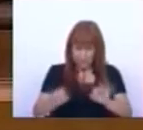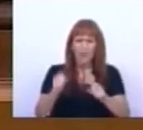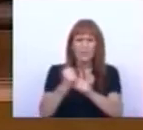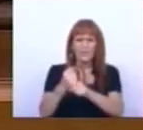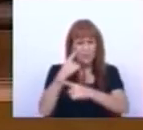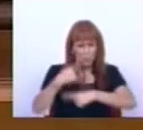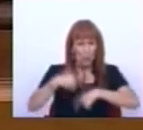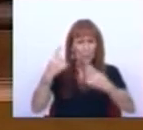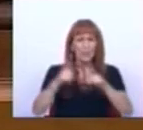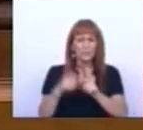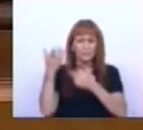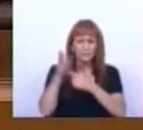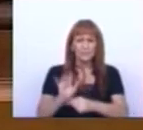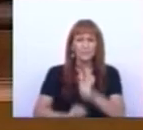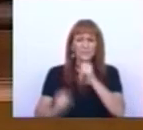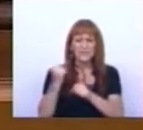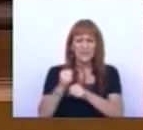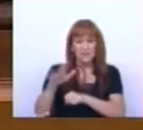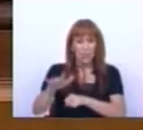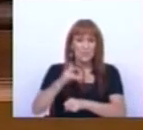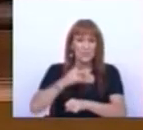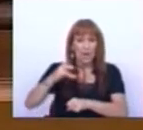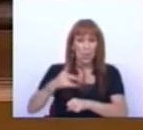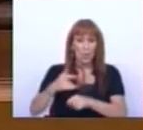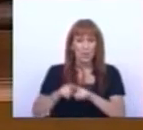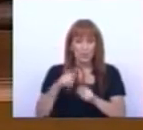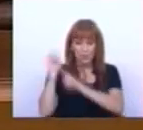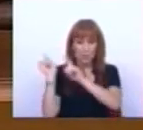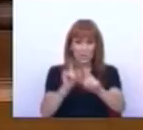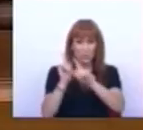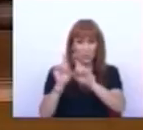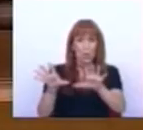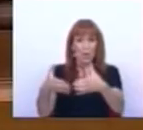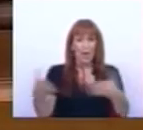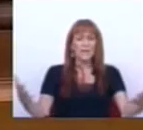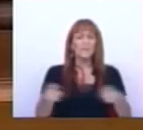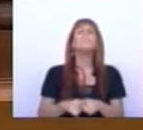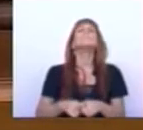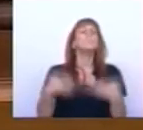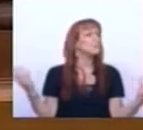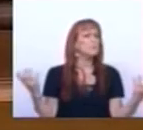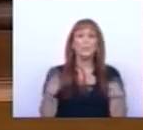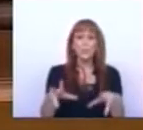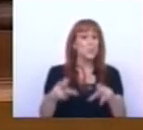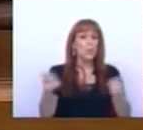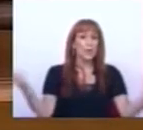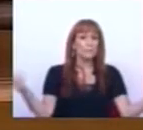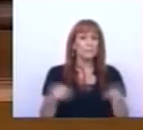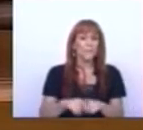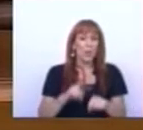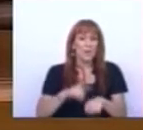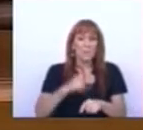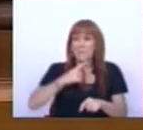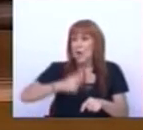serviços públicos, nomeadamente no Serviço Nacional de Saúde e nos transportes coletivos, então nunca será tempo